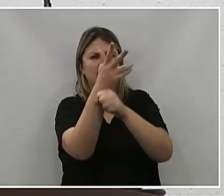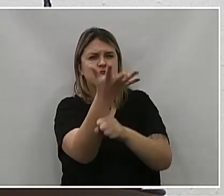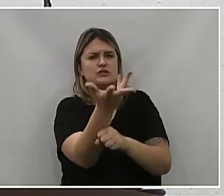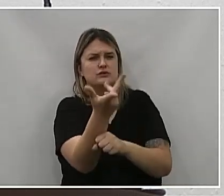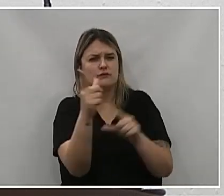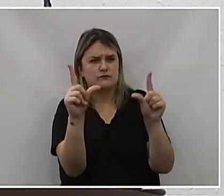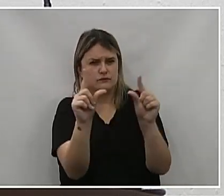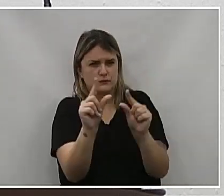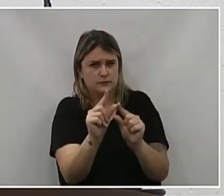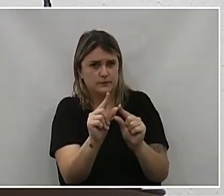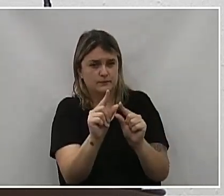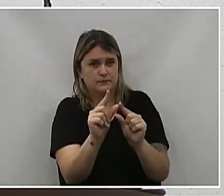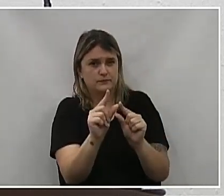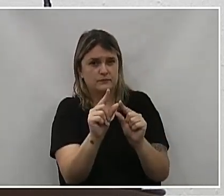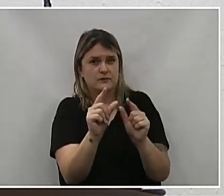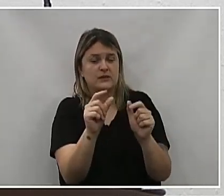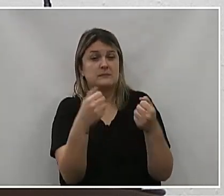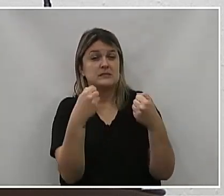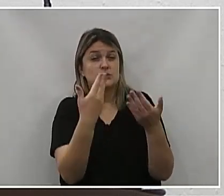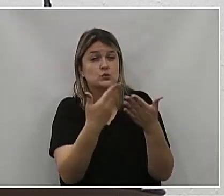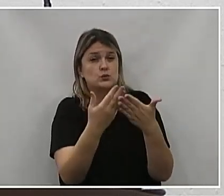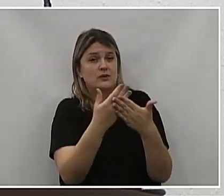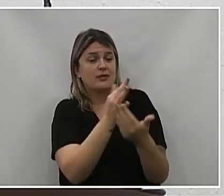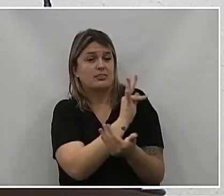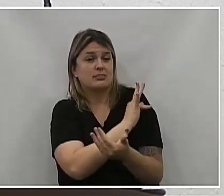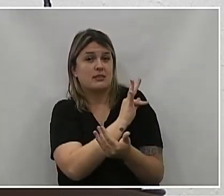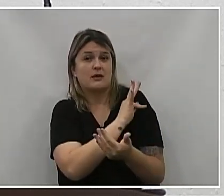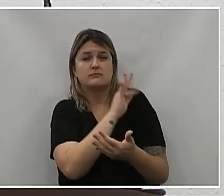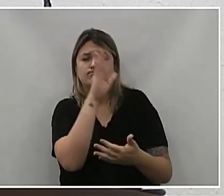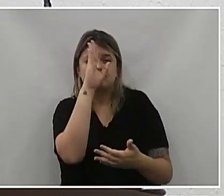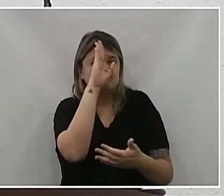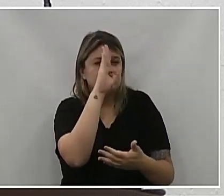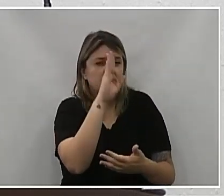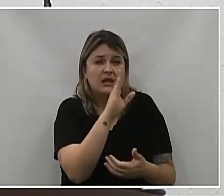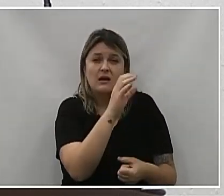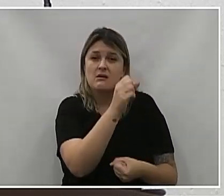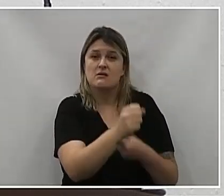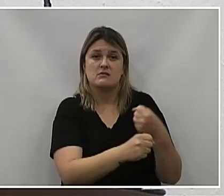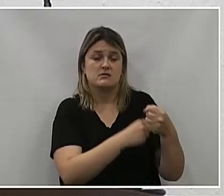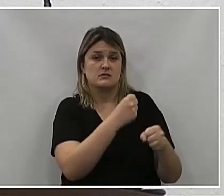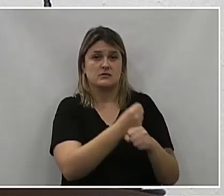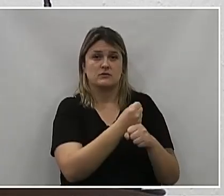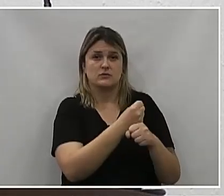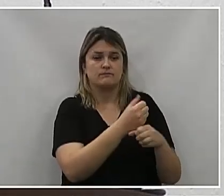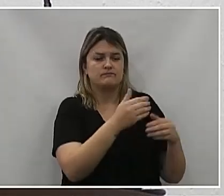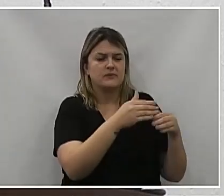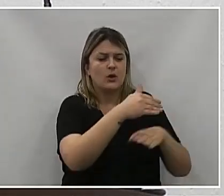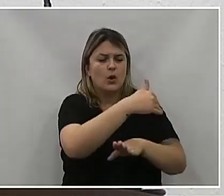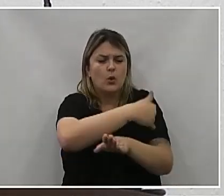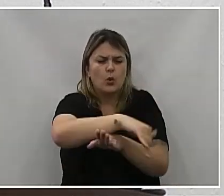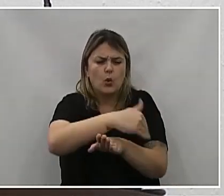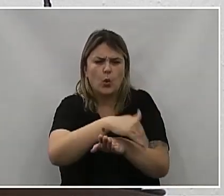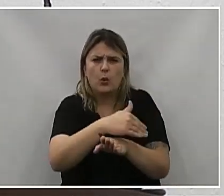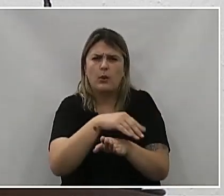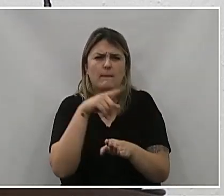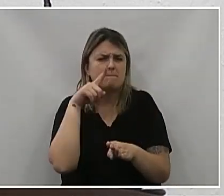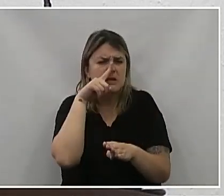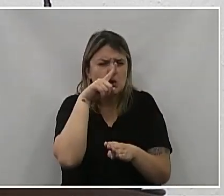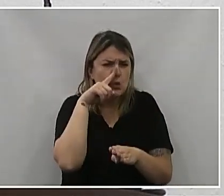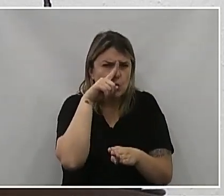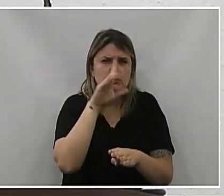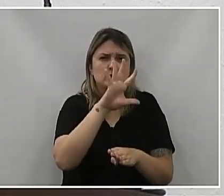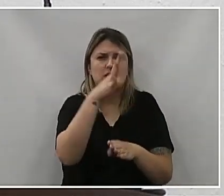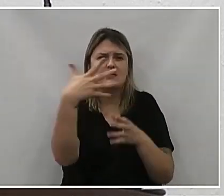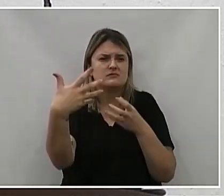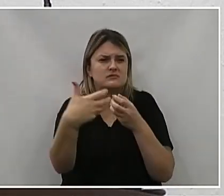velocidades realizar estudos técnicos com prioridade anual em trechos críticos de índice de